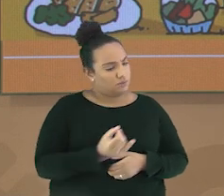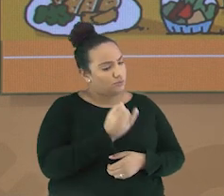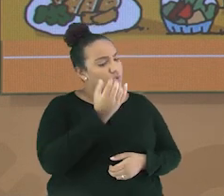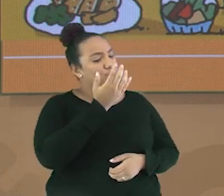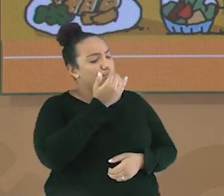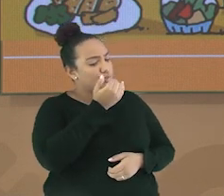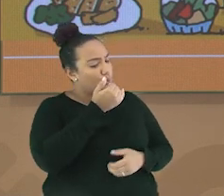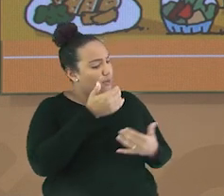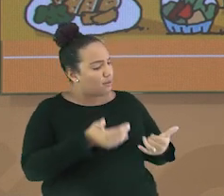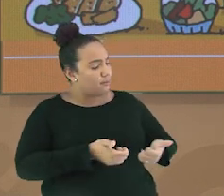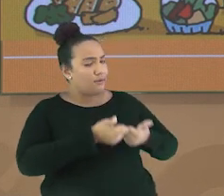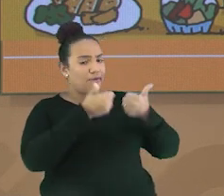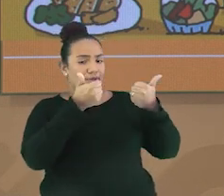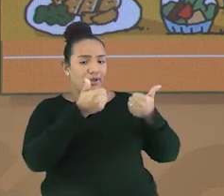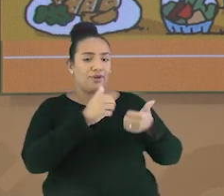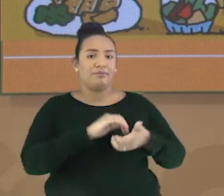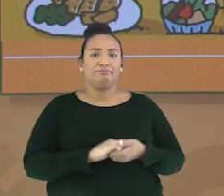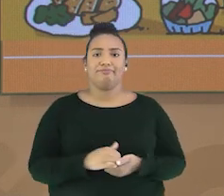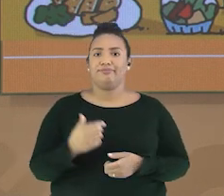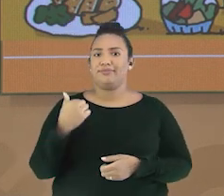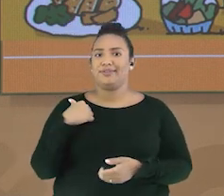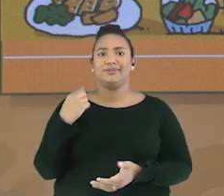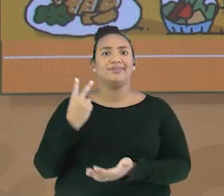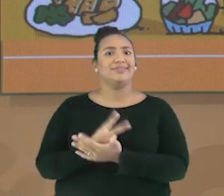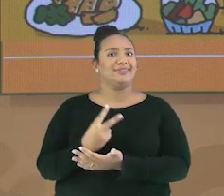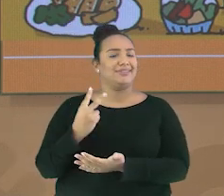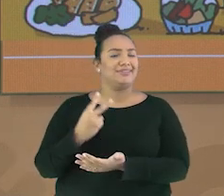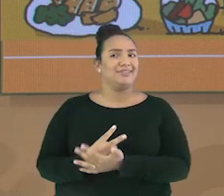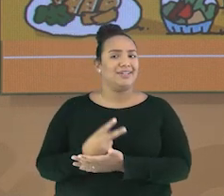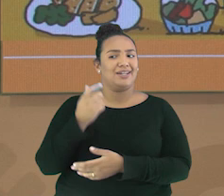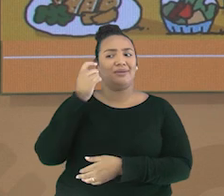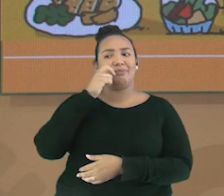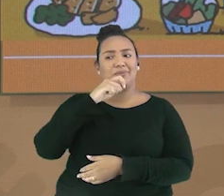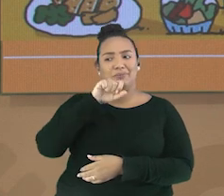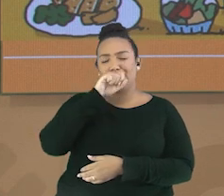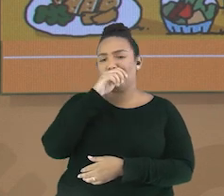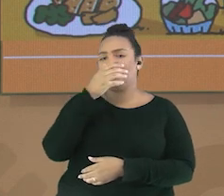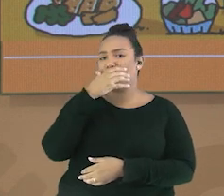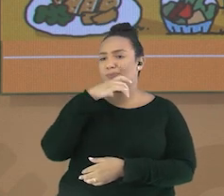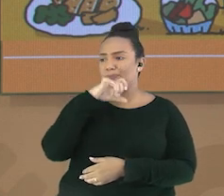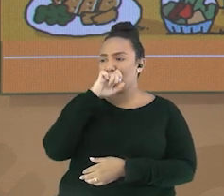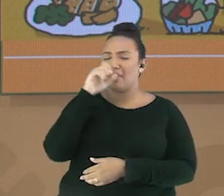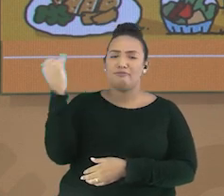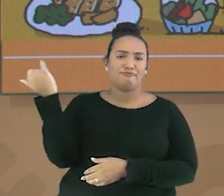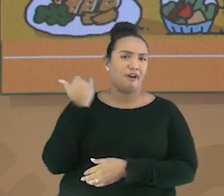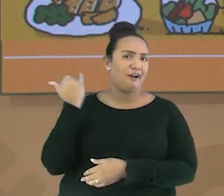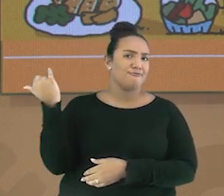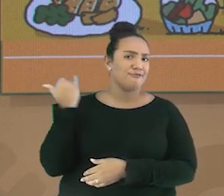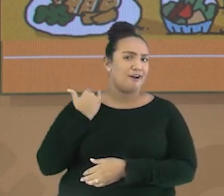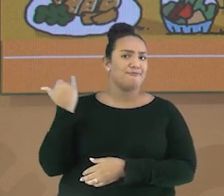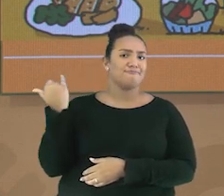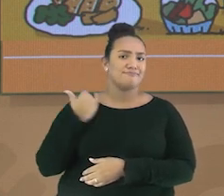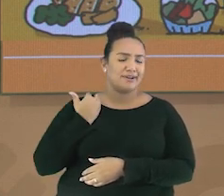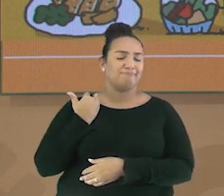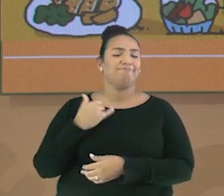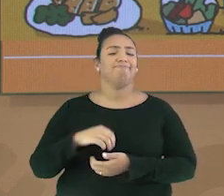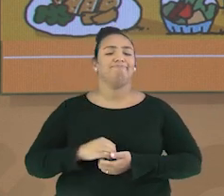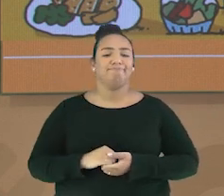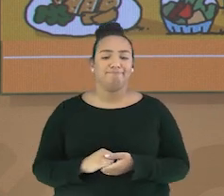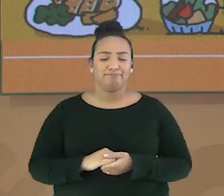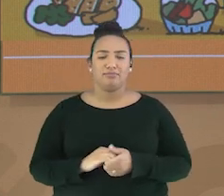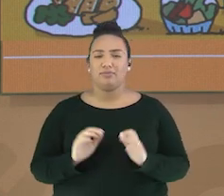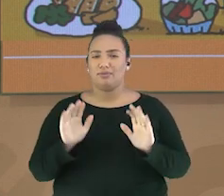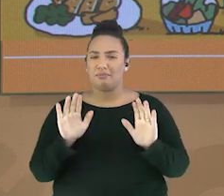isso de meus pais e avós falando o tempo todo. Mas me diz, por que será que sempre ouvimos